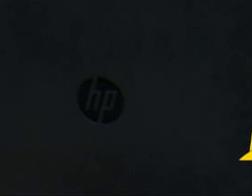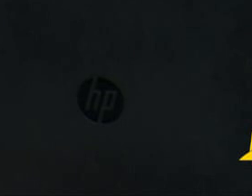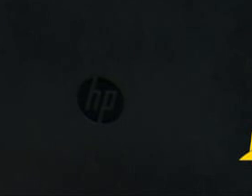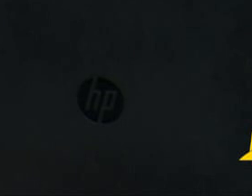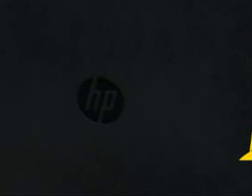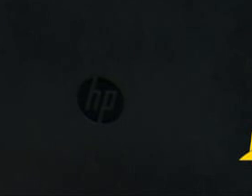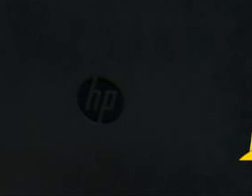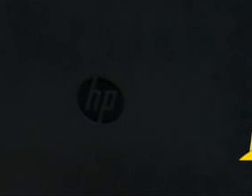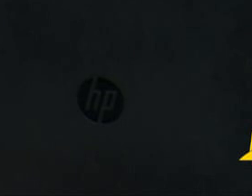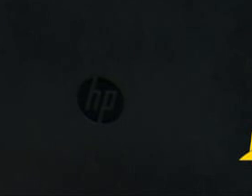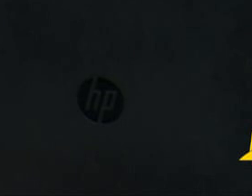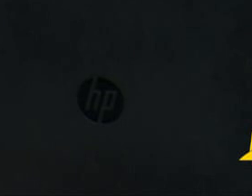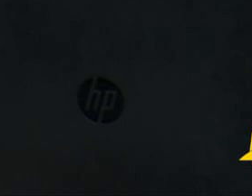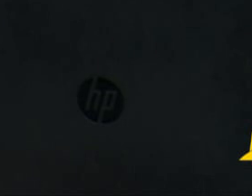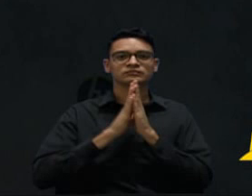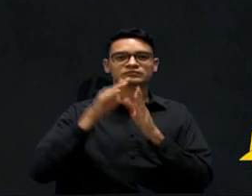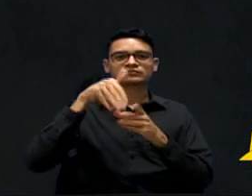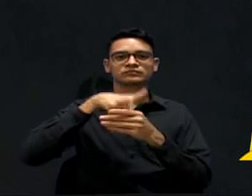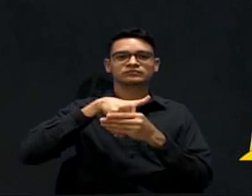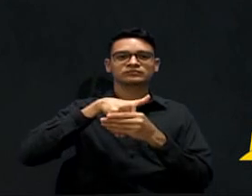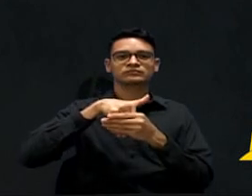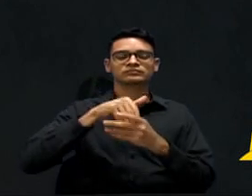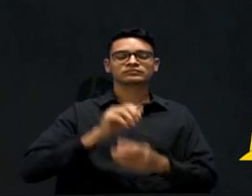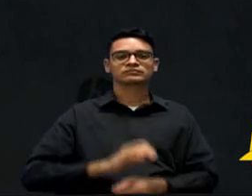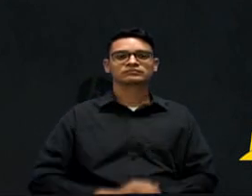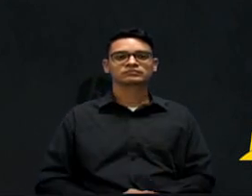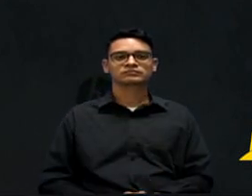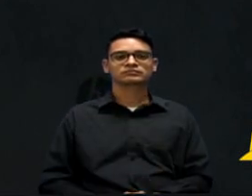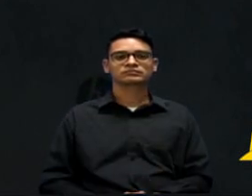Vereador Luiz Santos, por favor, o voto.